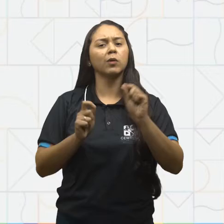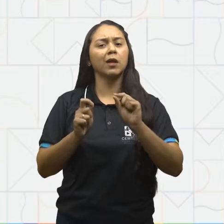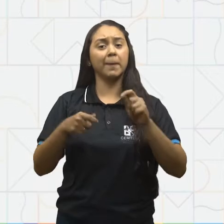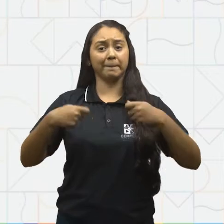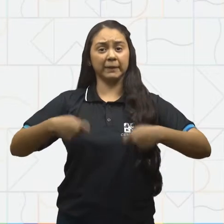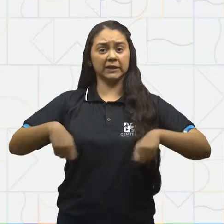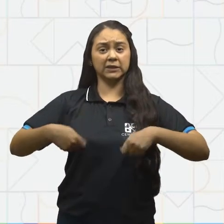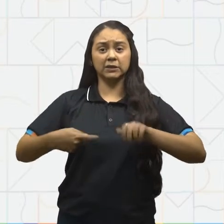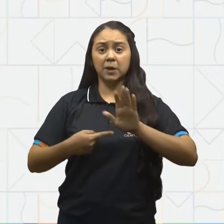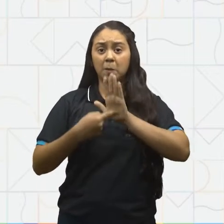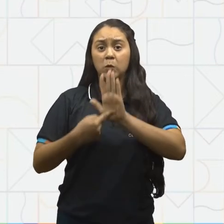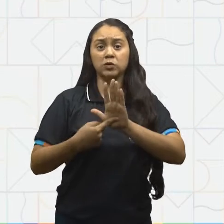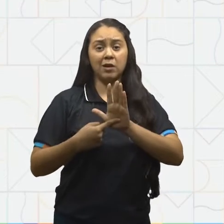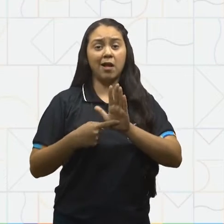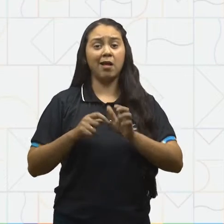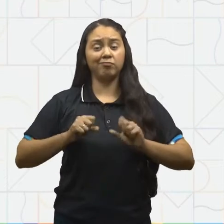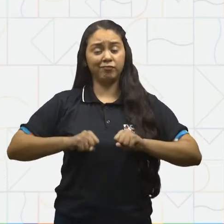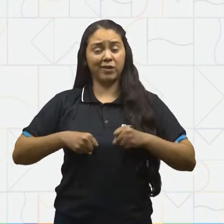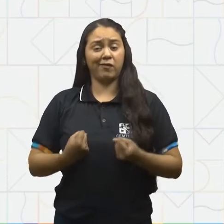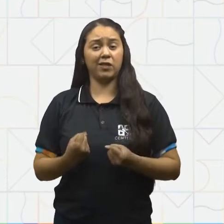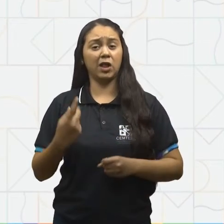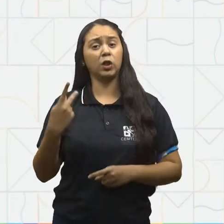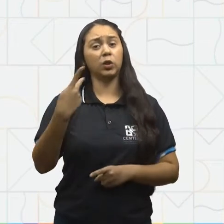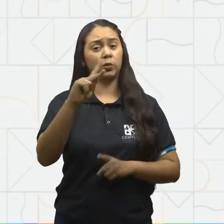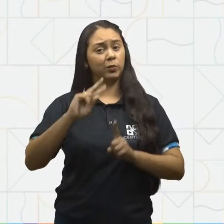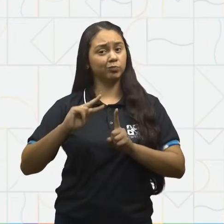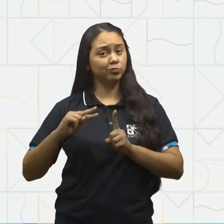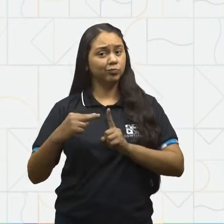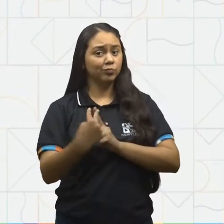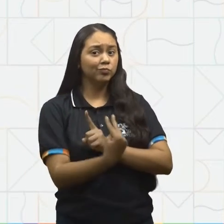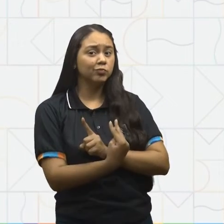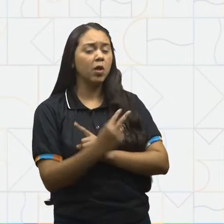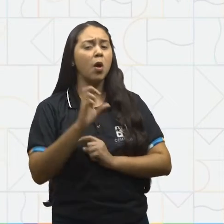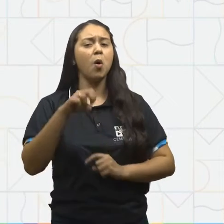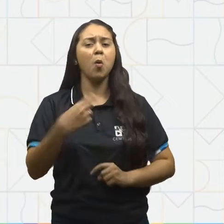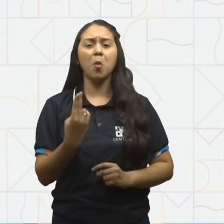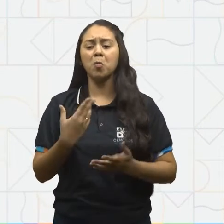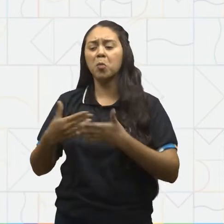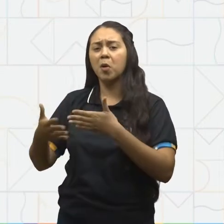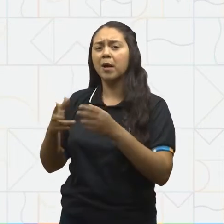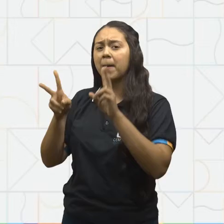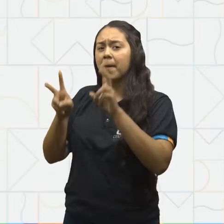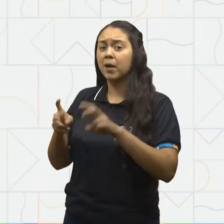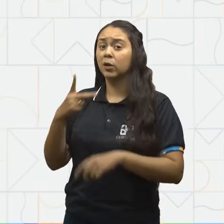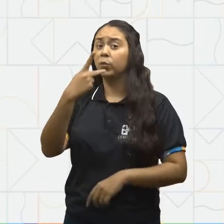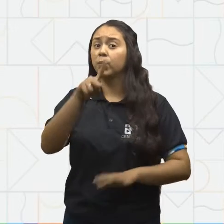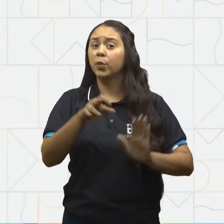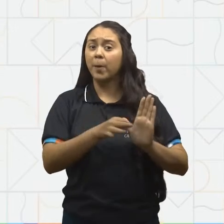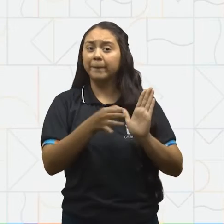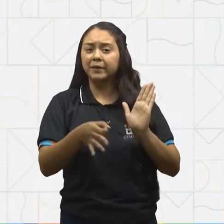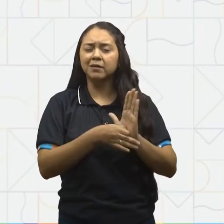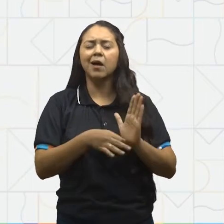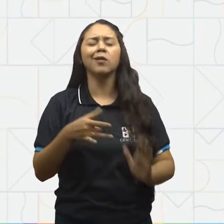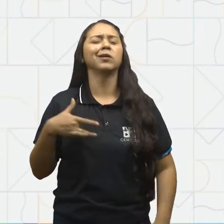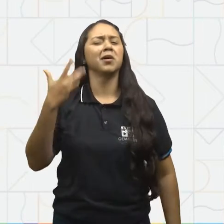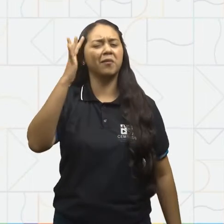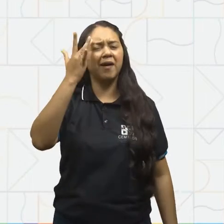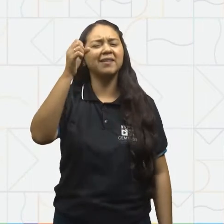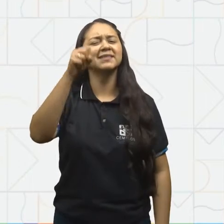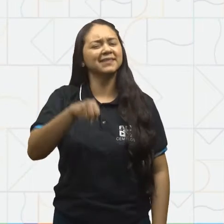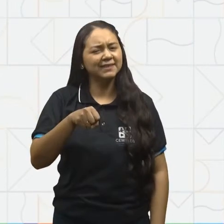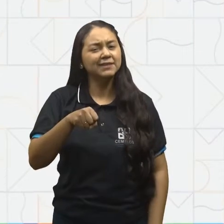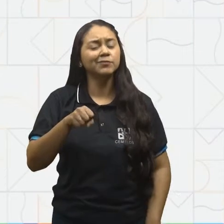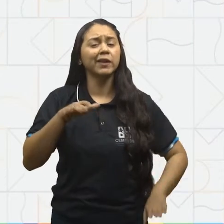precisou defender seu ponto de vista, dar sua opinião sobre um determinado assunto? Tenho certeza que